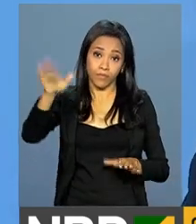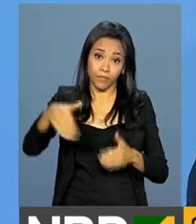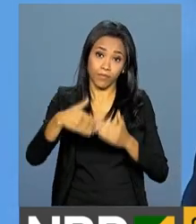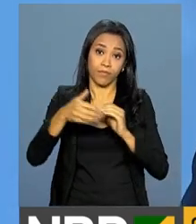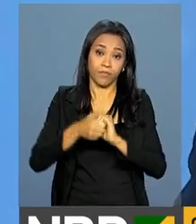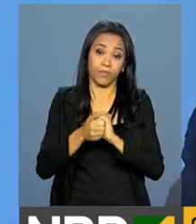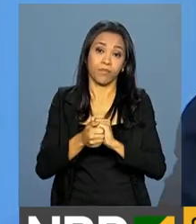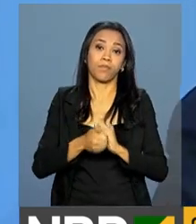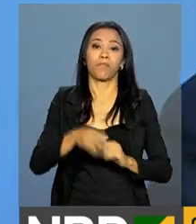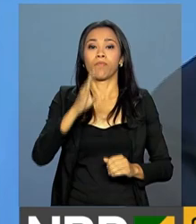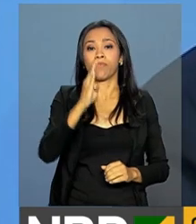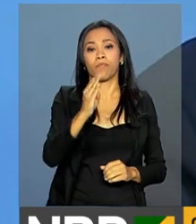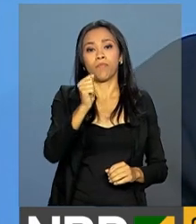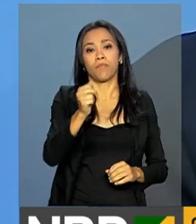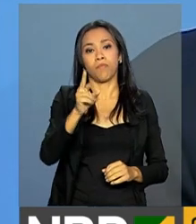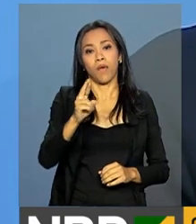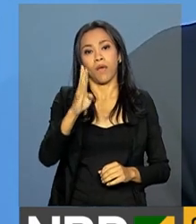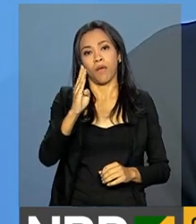um aplauso.